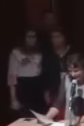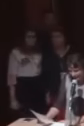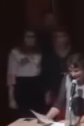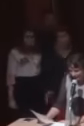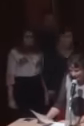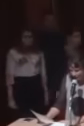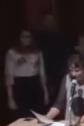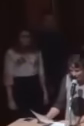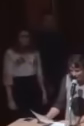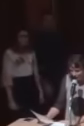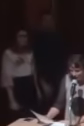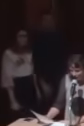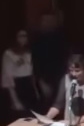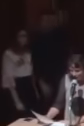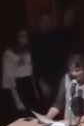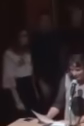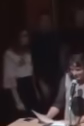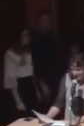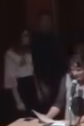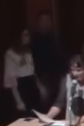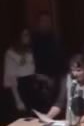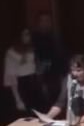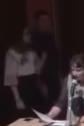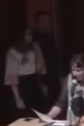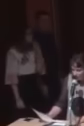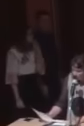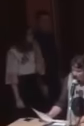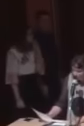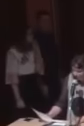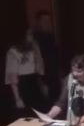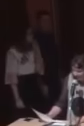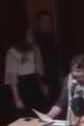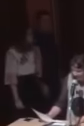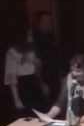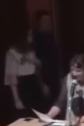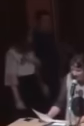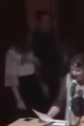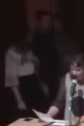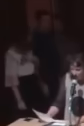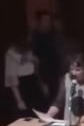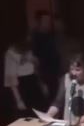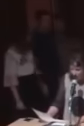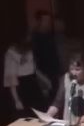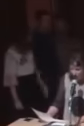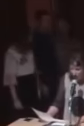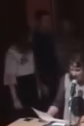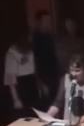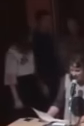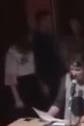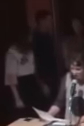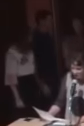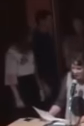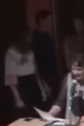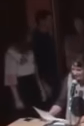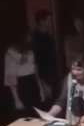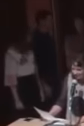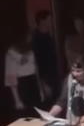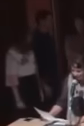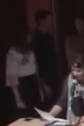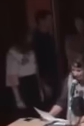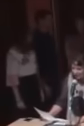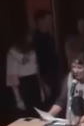deputada Margarida Salomão, César Duarte, do Clube de Engenharia, Colete Bolduino,